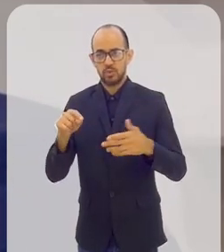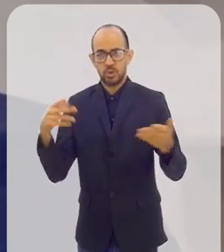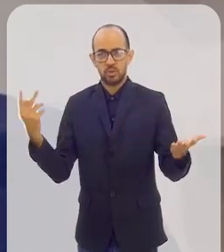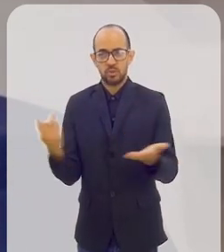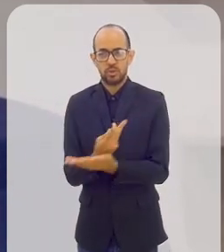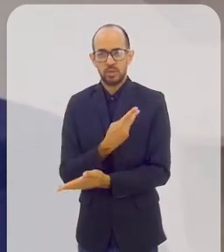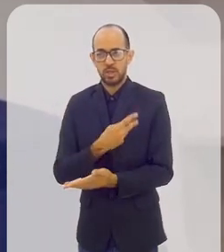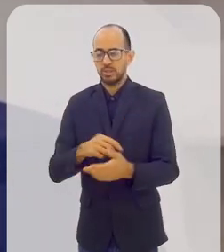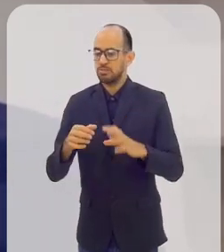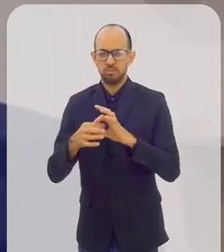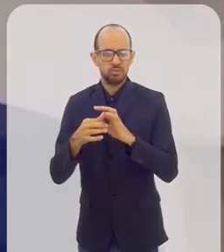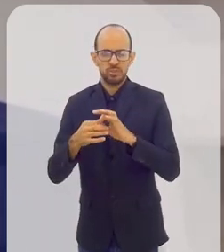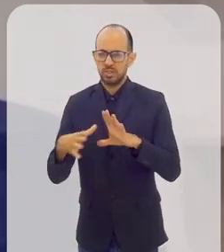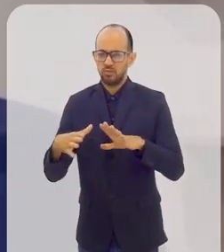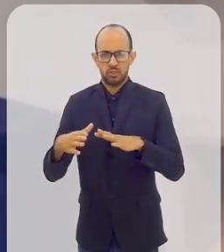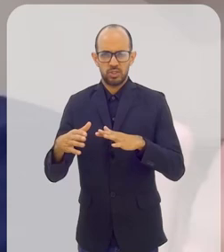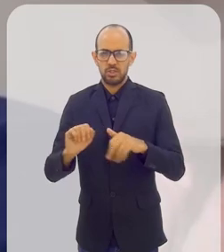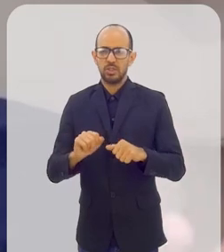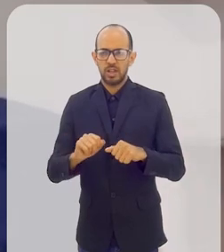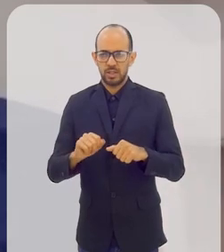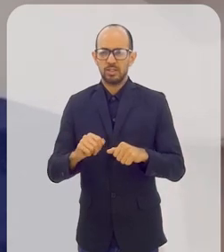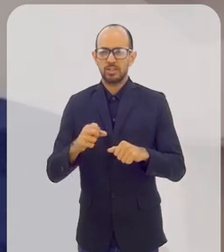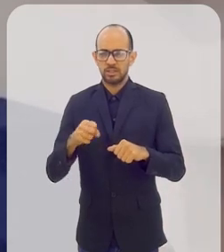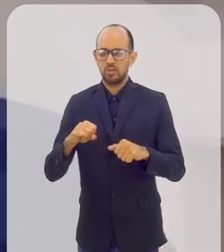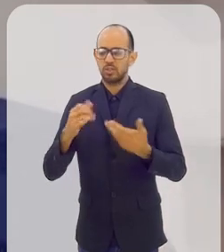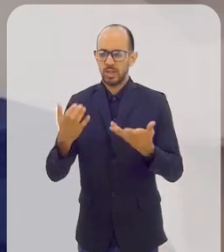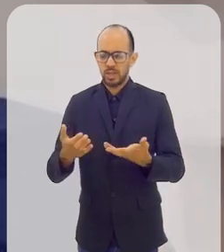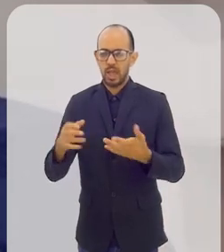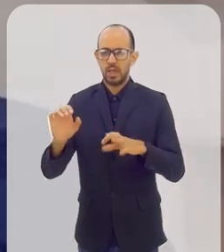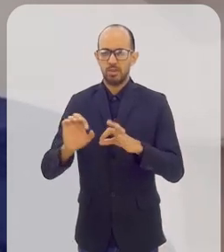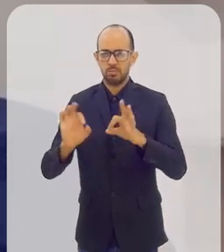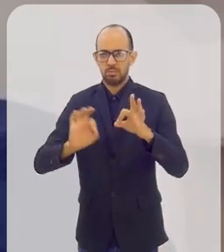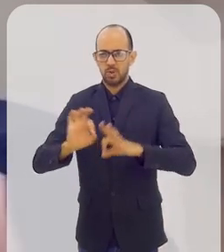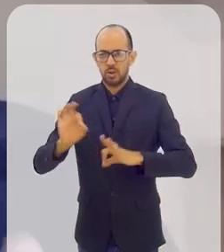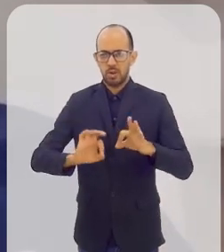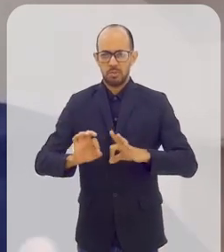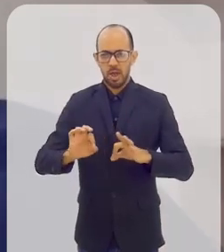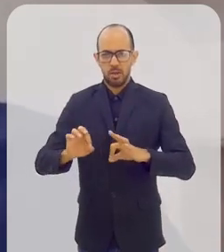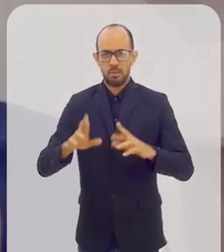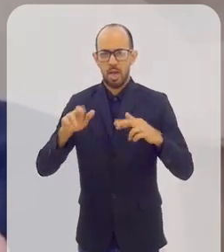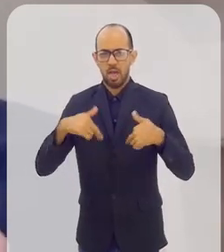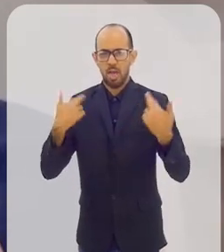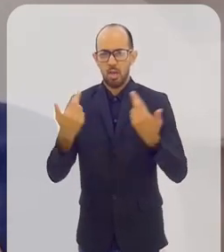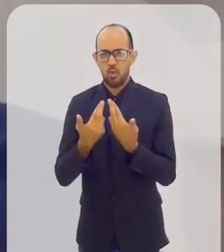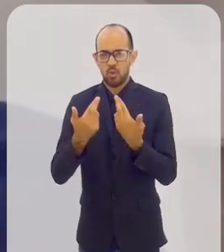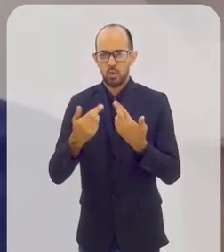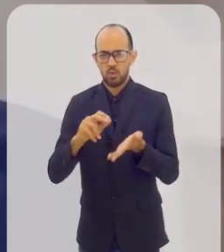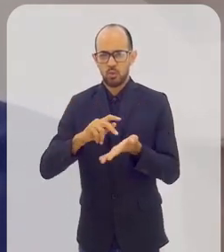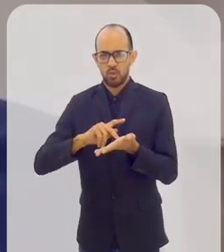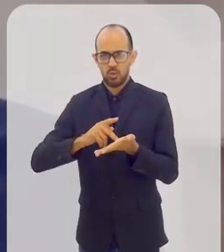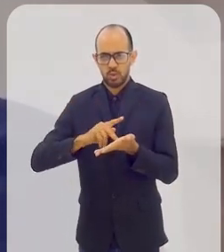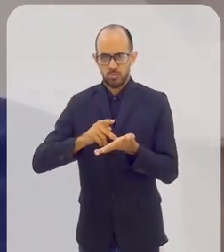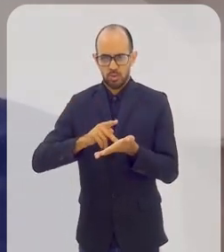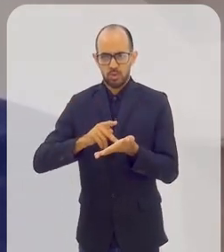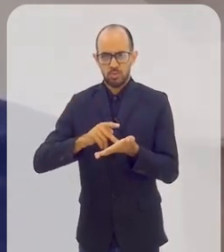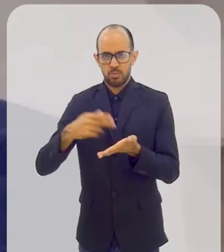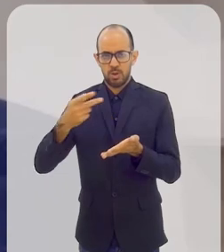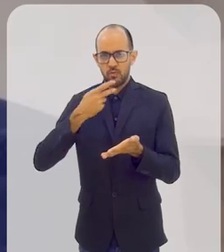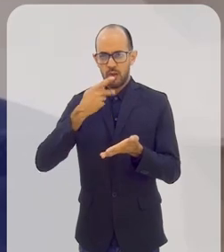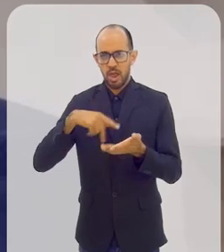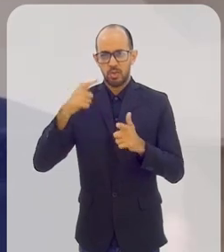ele acontece de forma muito livre, gente. Então, assim, se você quiser programar uma reunião no seu condomínio para falar